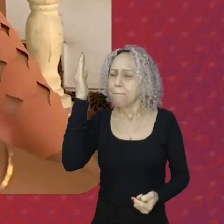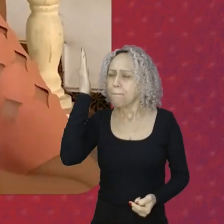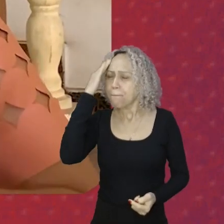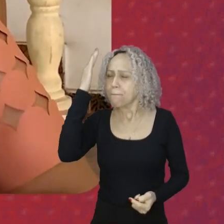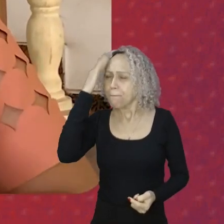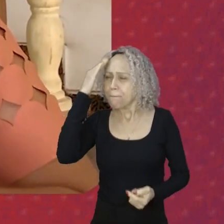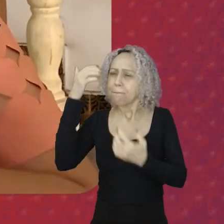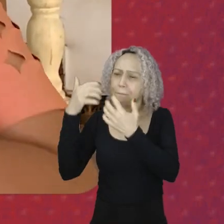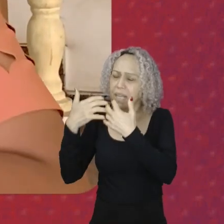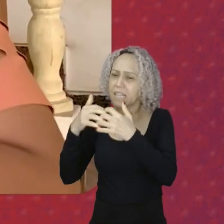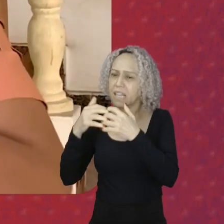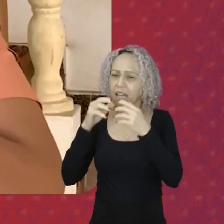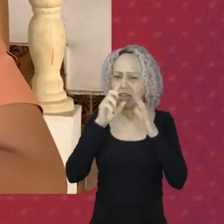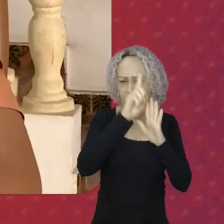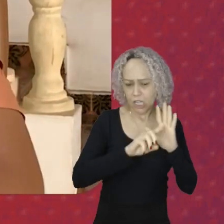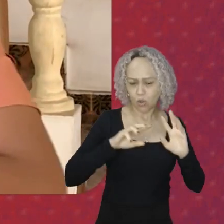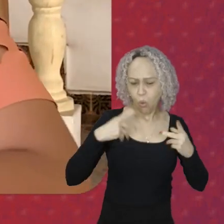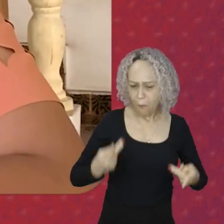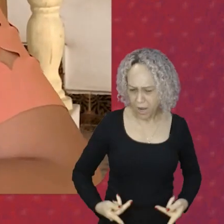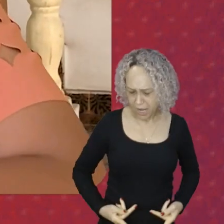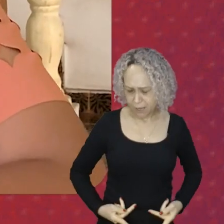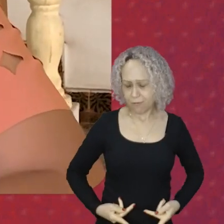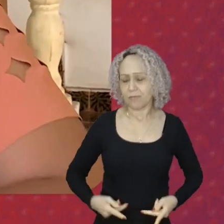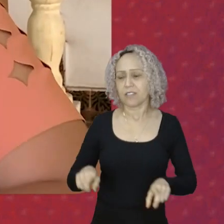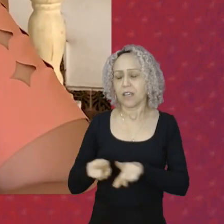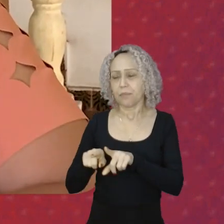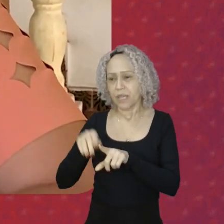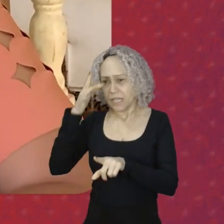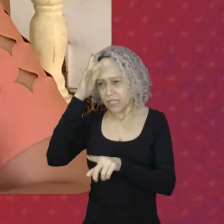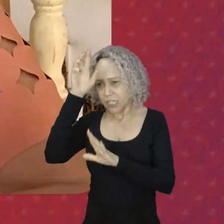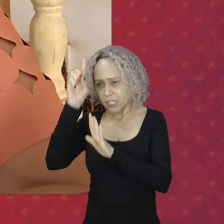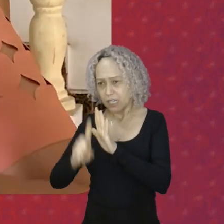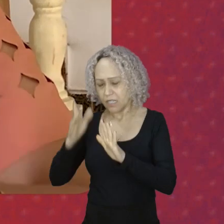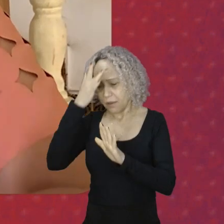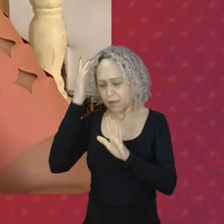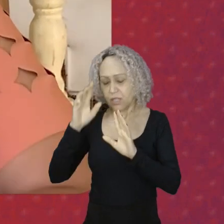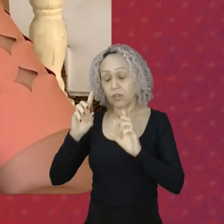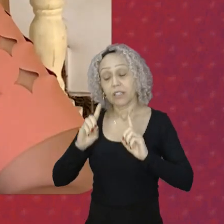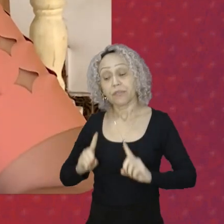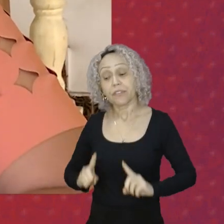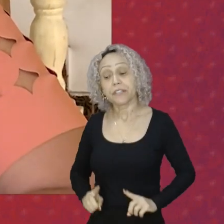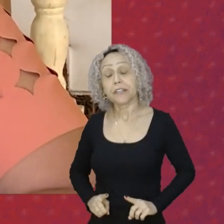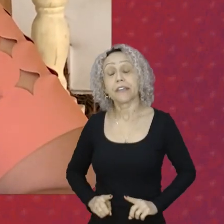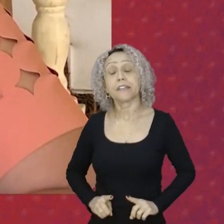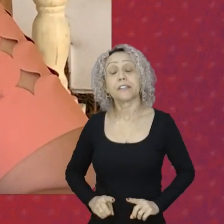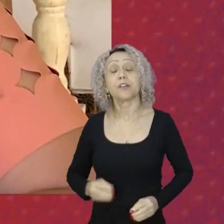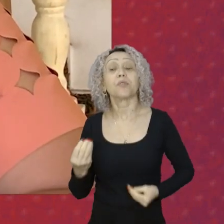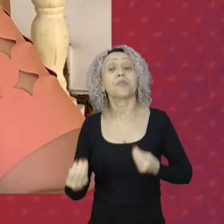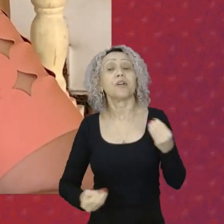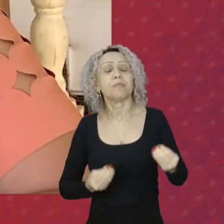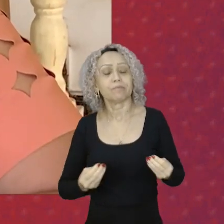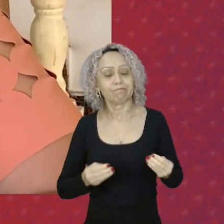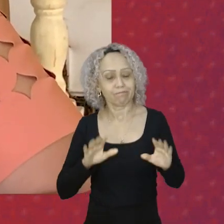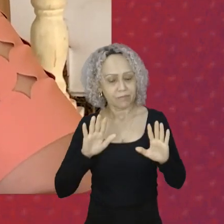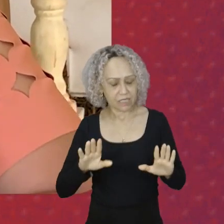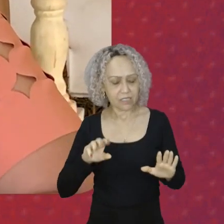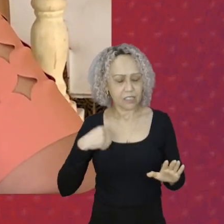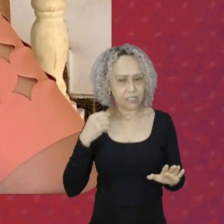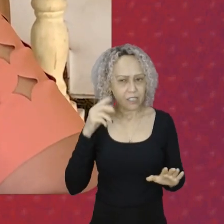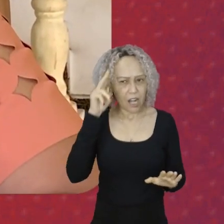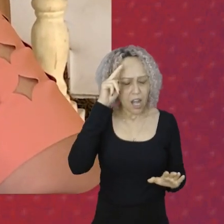e em direitos das pessoas com deficiência se a gente se reporta ao fim